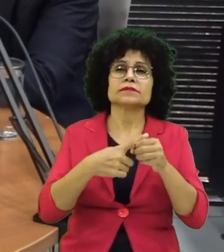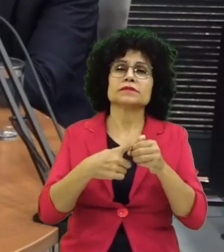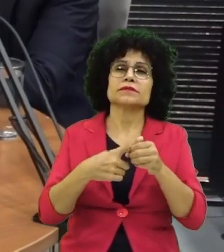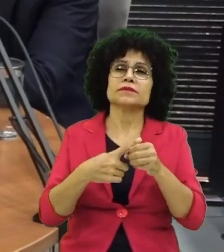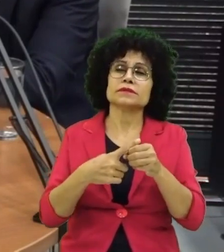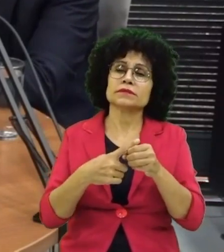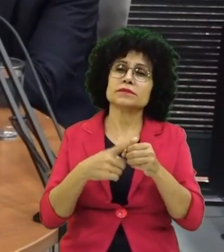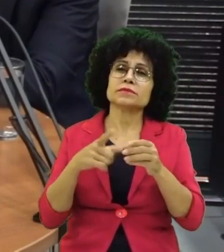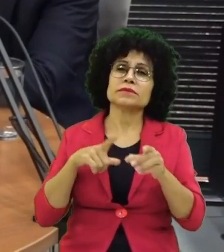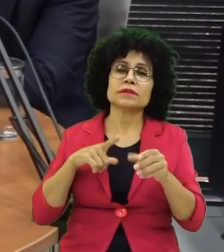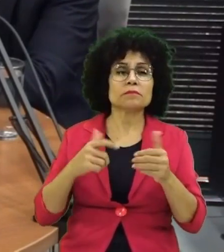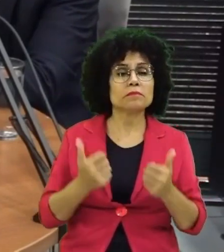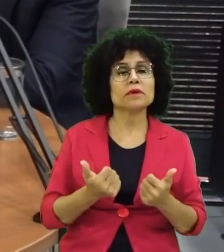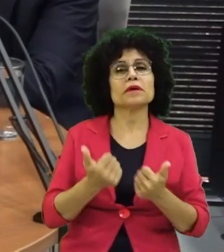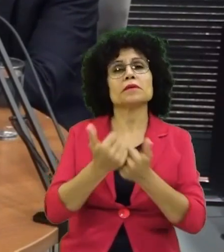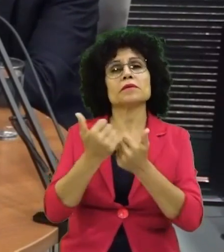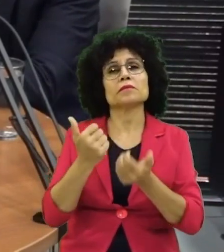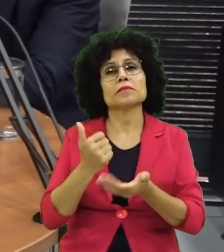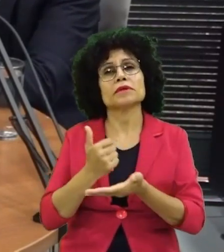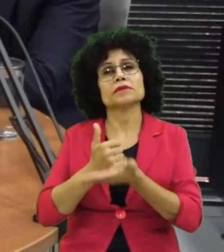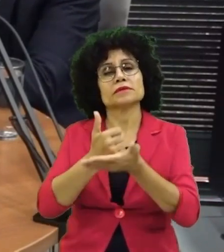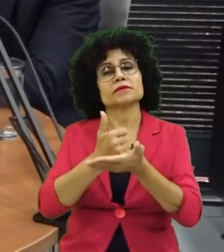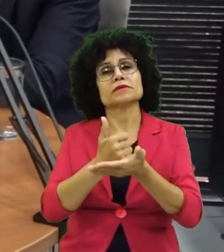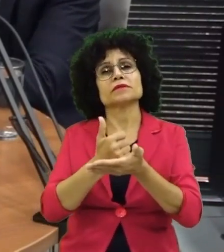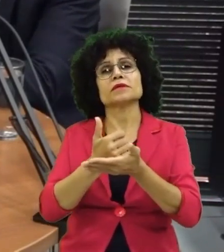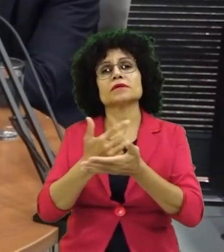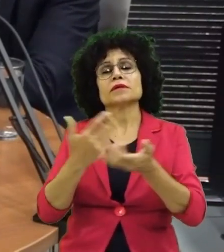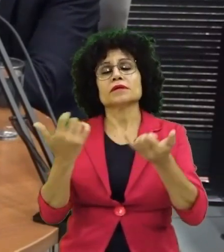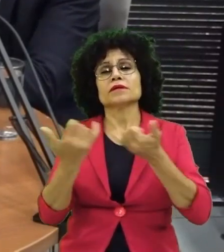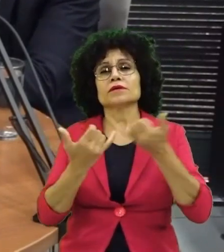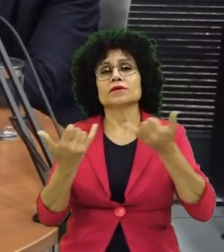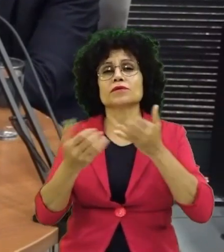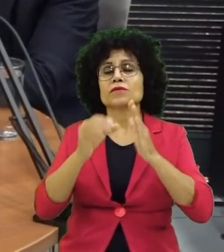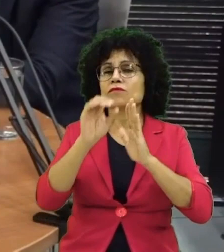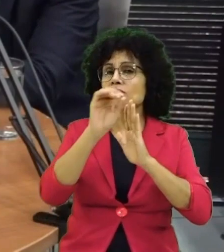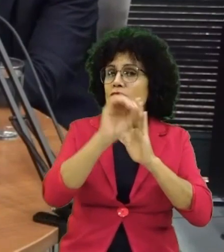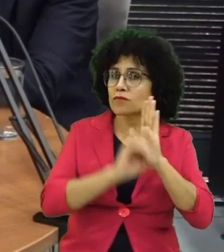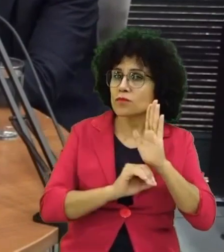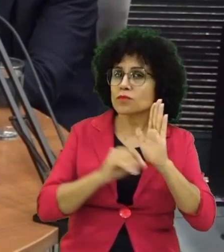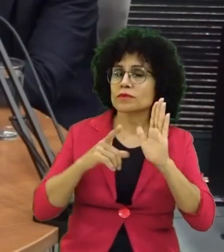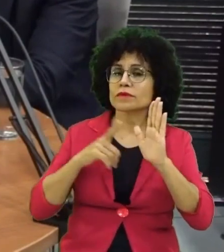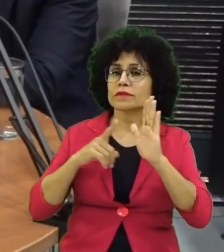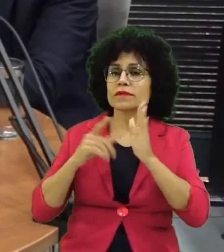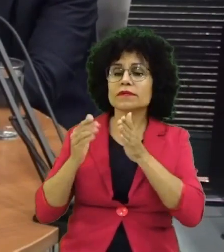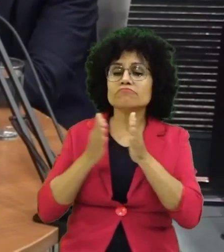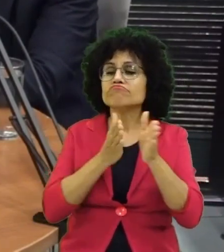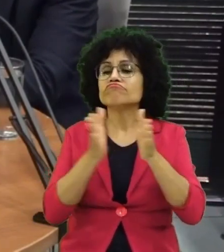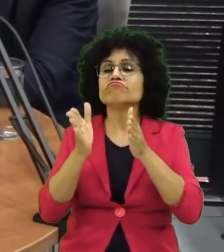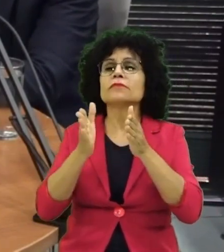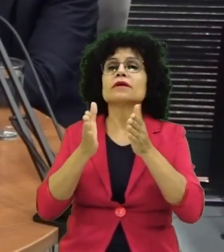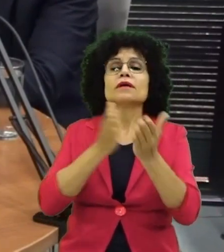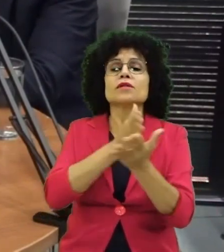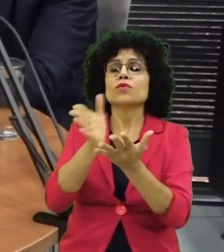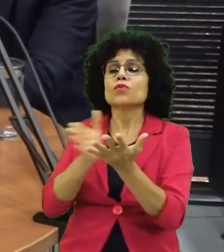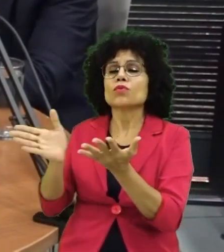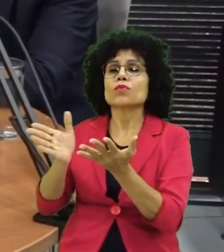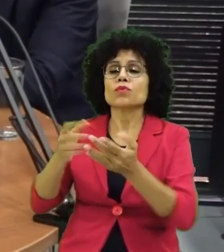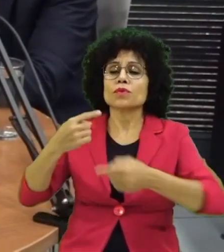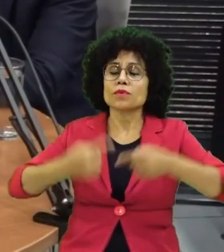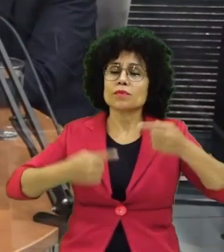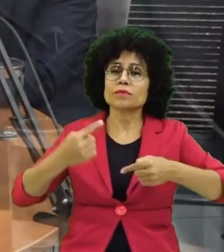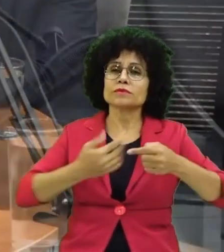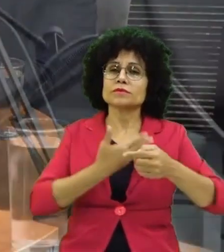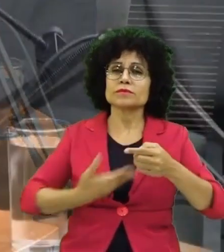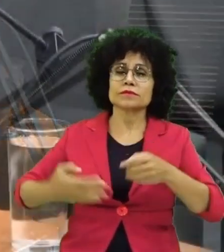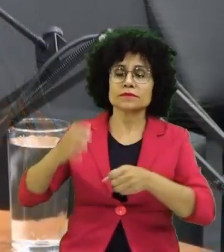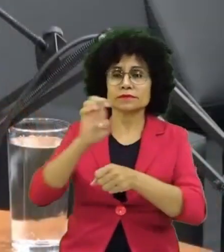inclusive para subsidiar as informações do SNIS e as informações oficiais que norteiam as políticas públicas, né, aqui no estado e